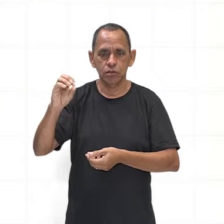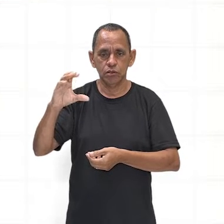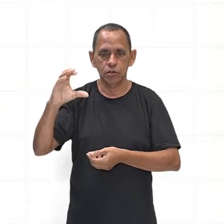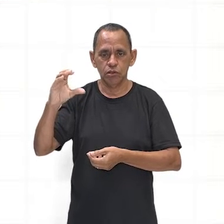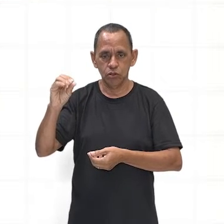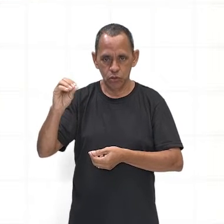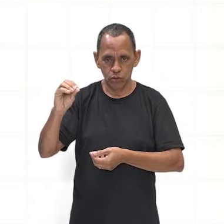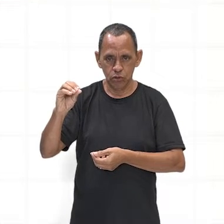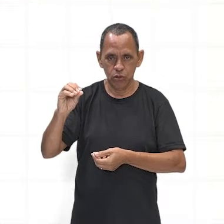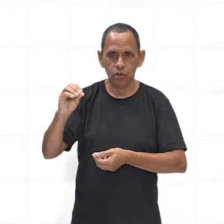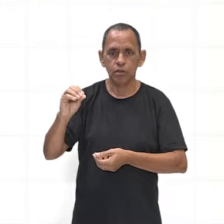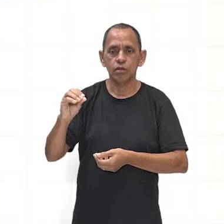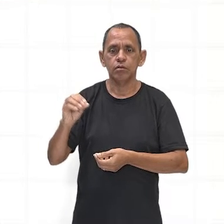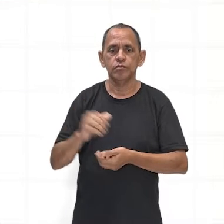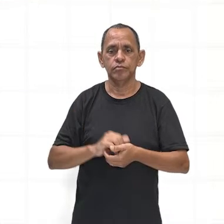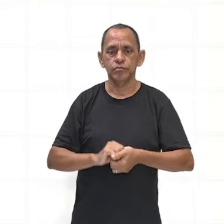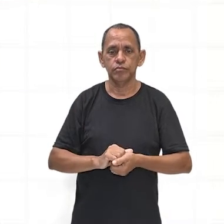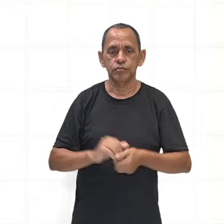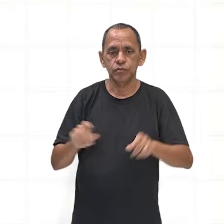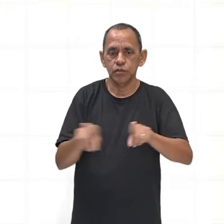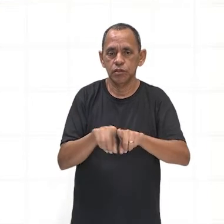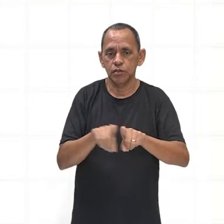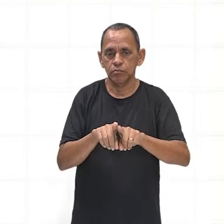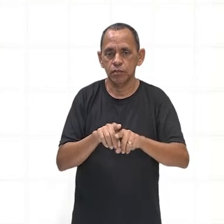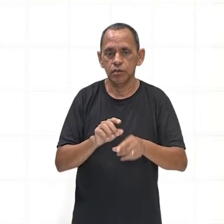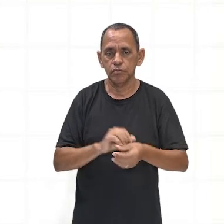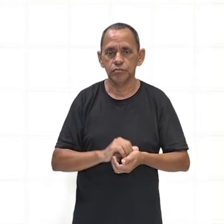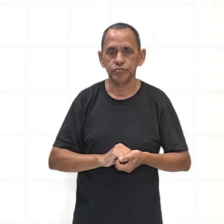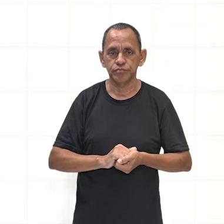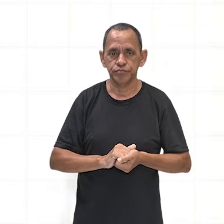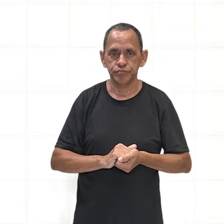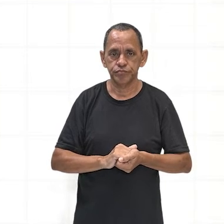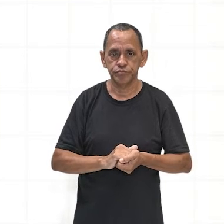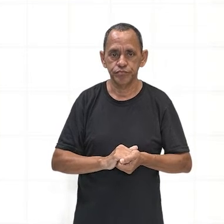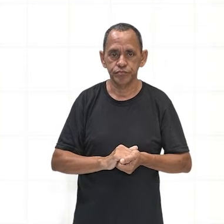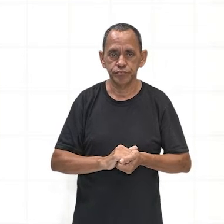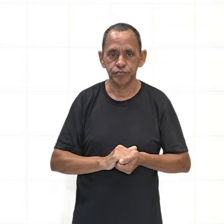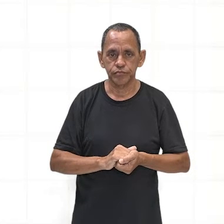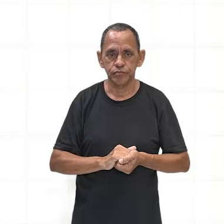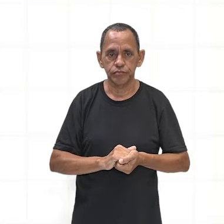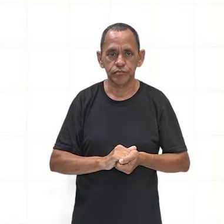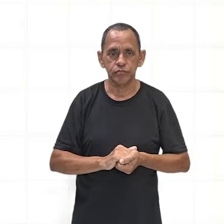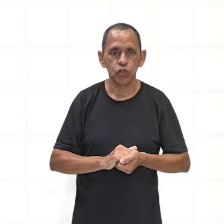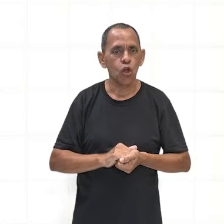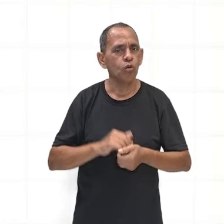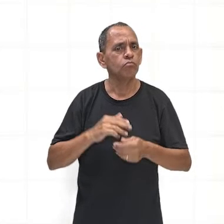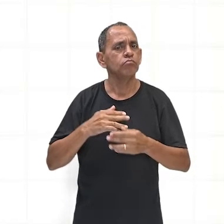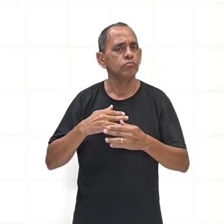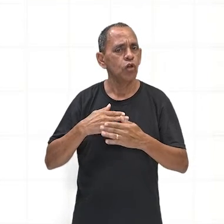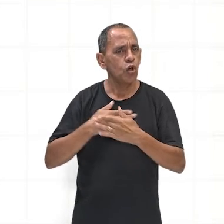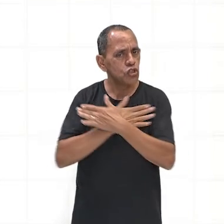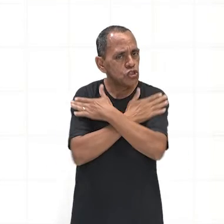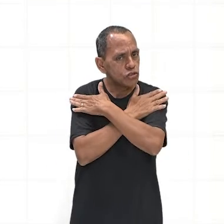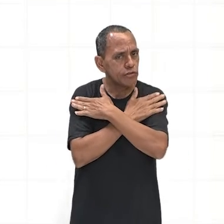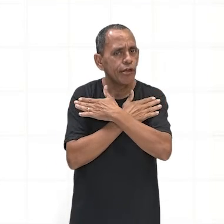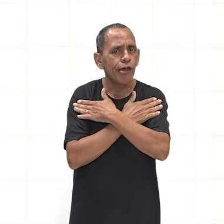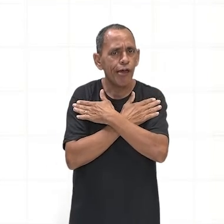Tríplice Aliança, tá? Continuando, olha só, os astecas, então,